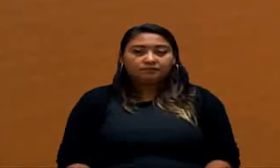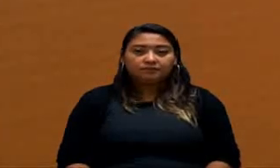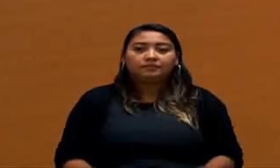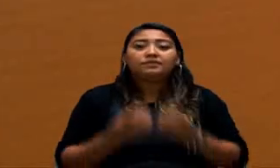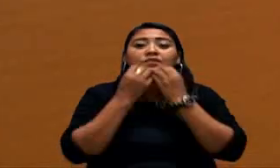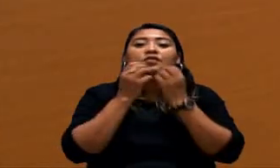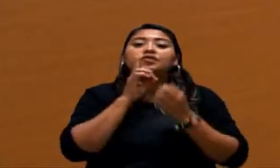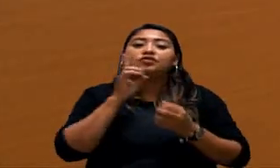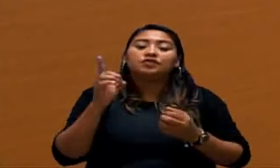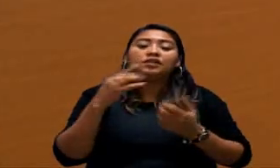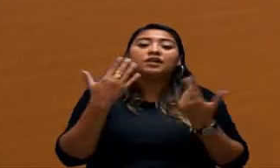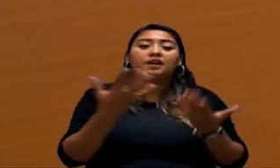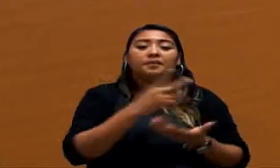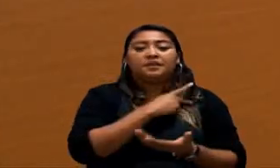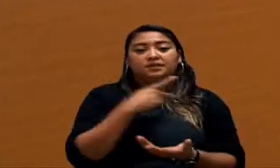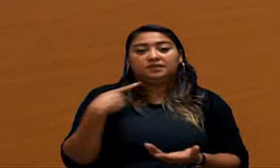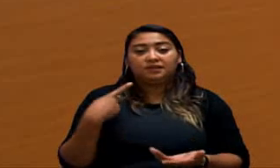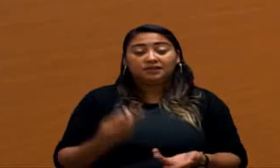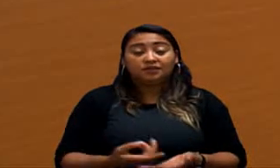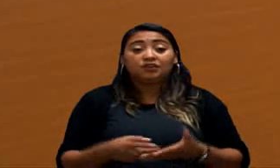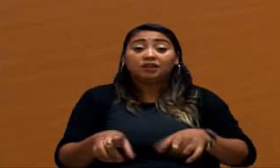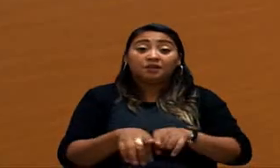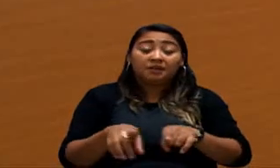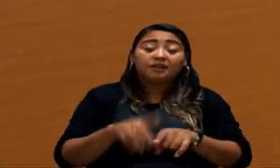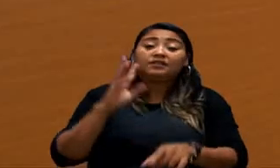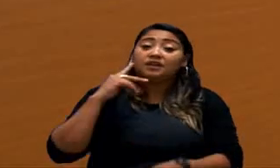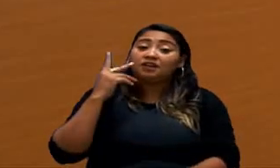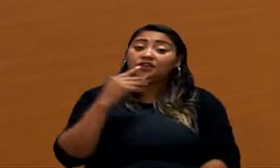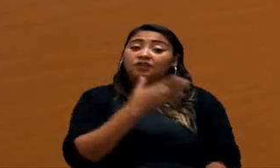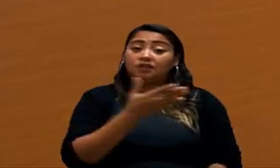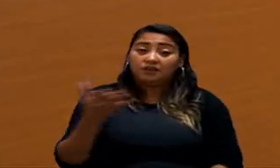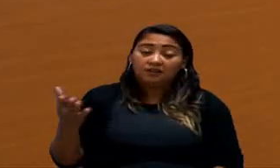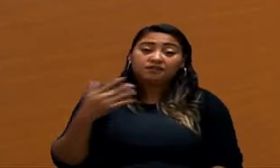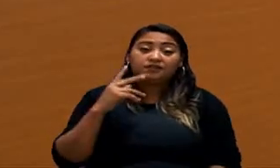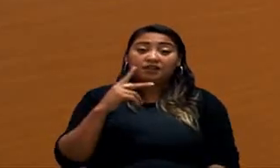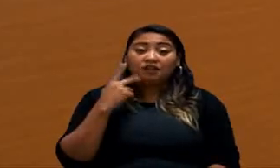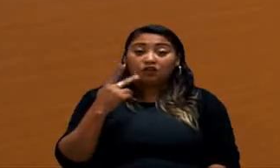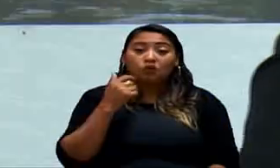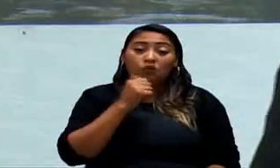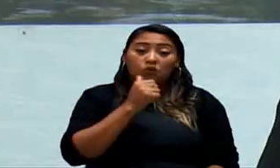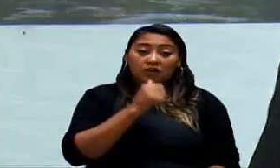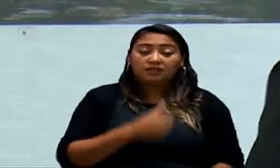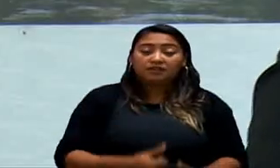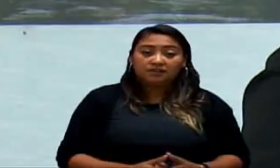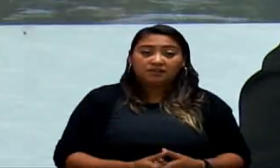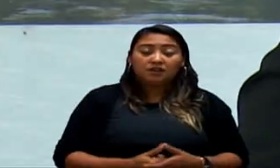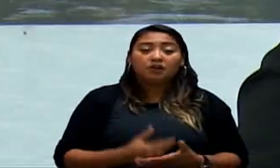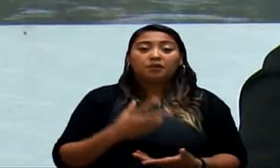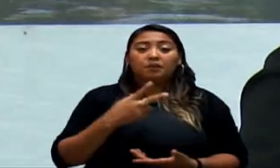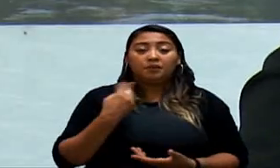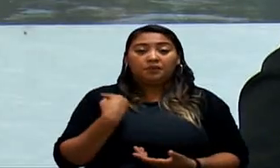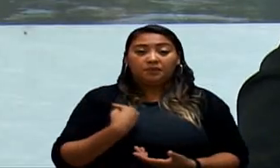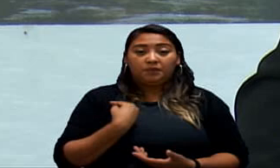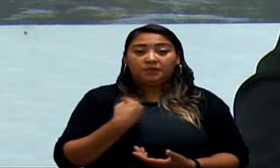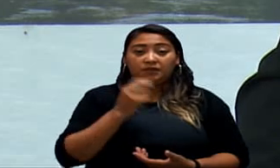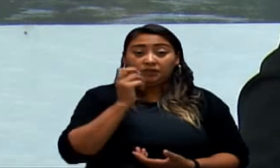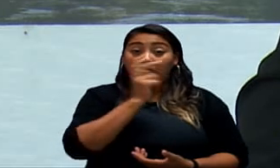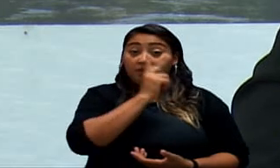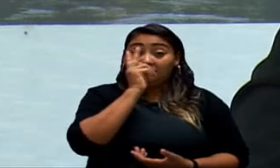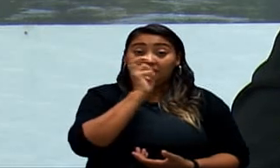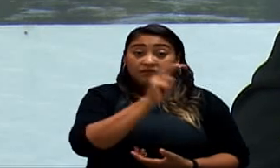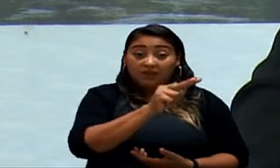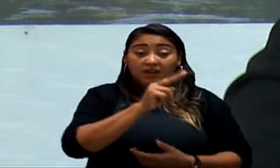Bom dia, senhor presidente, bom dia, senhores vereadores, vereadoras, público que nos assiste pela